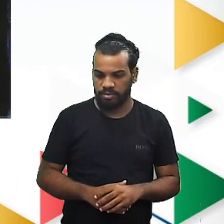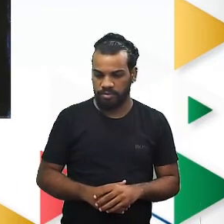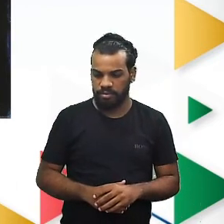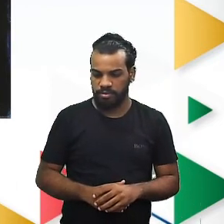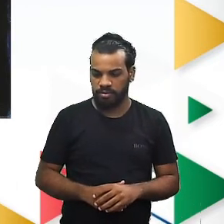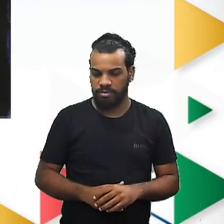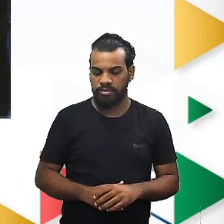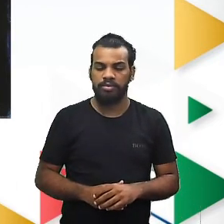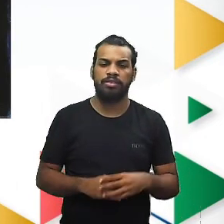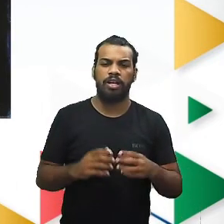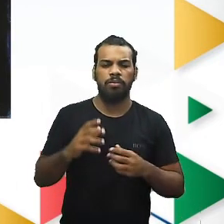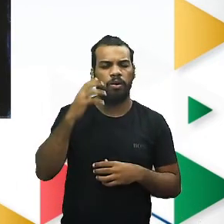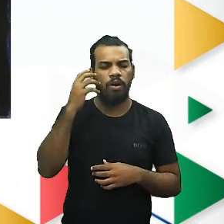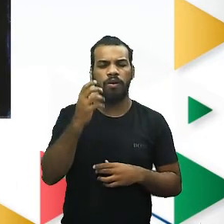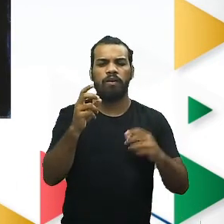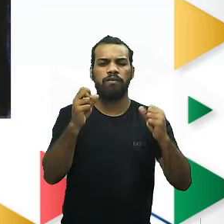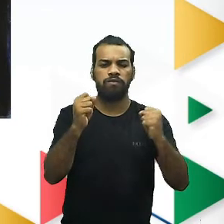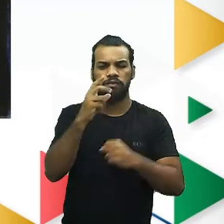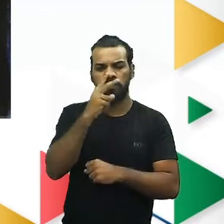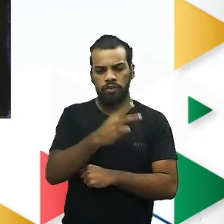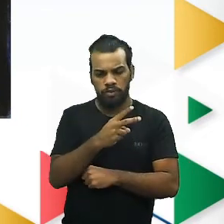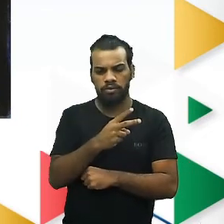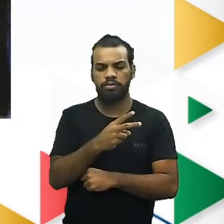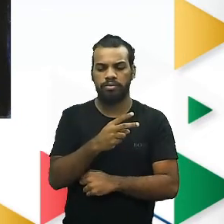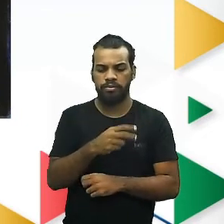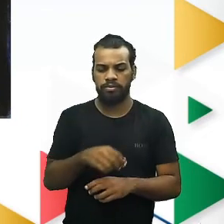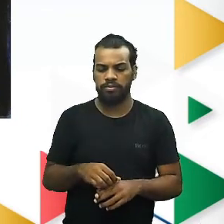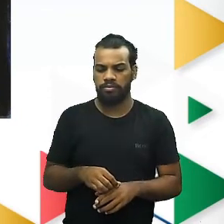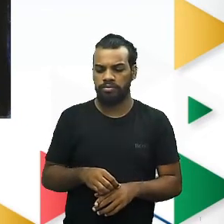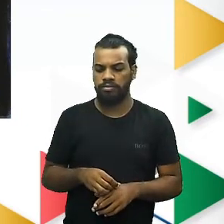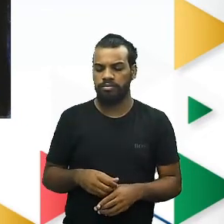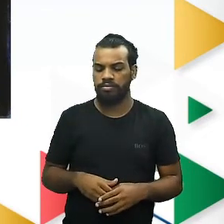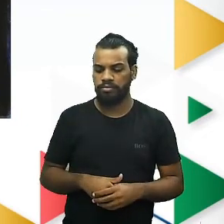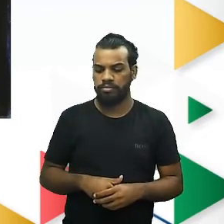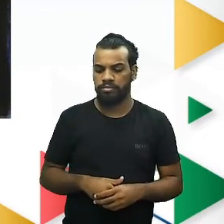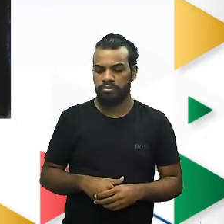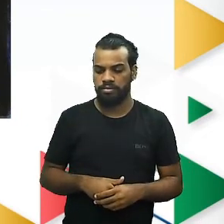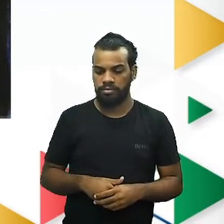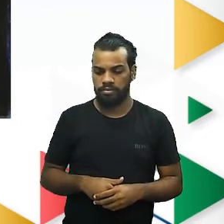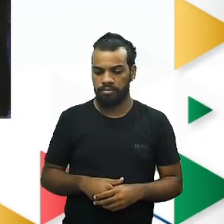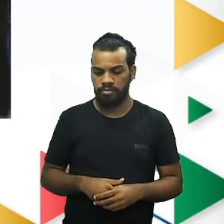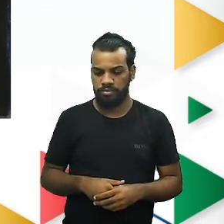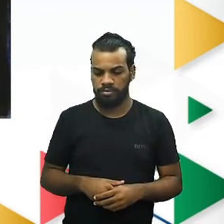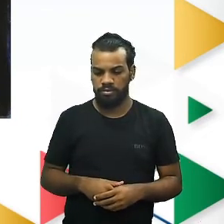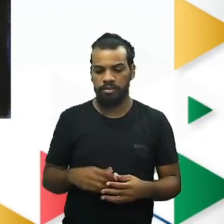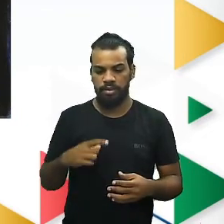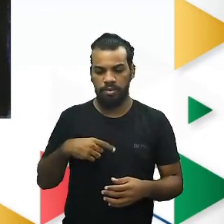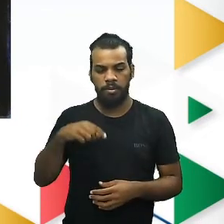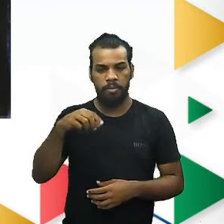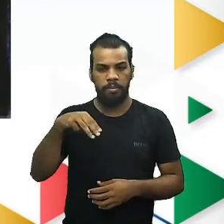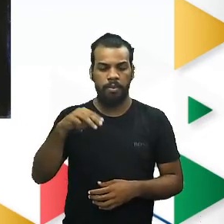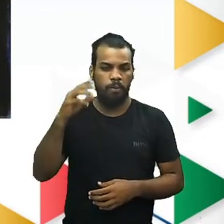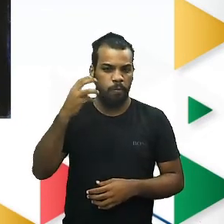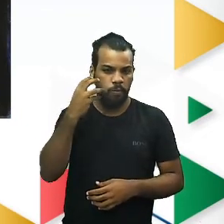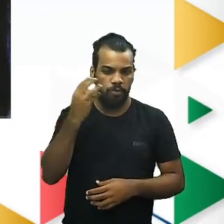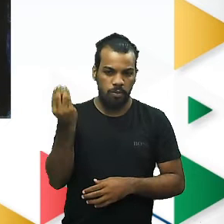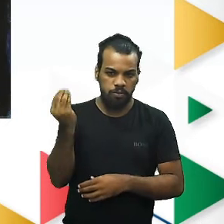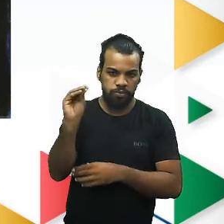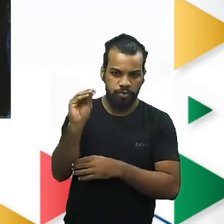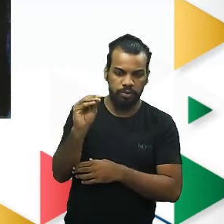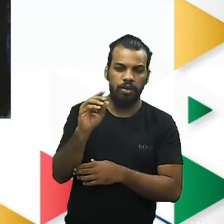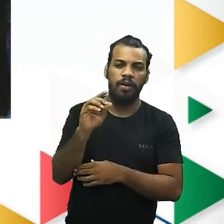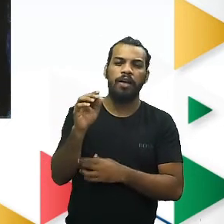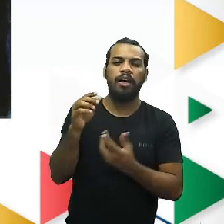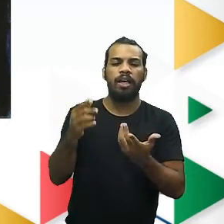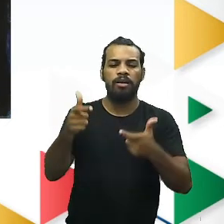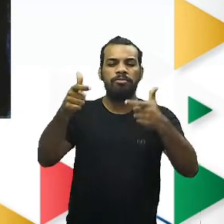musicais pop contemporâneos como Roxanne, The Police, e Material Girl, de Madonna, ambientados na França do